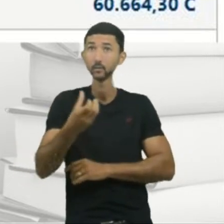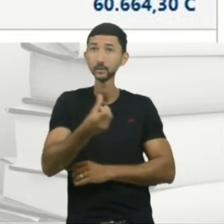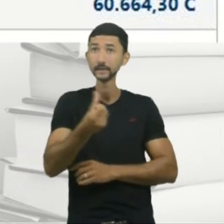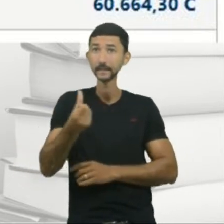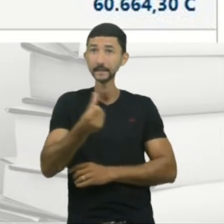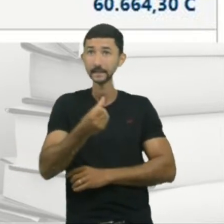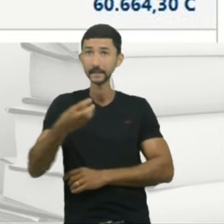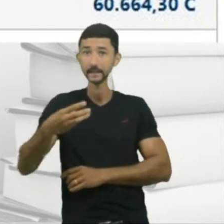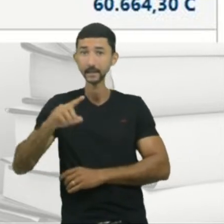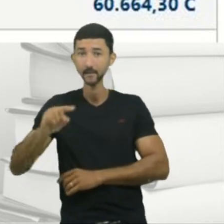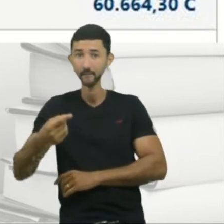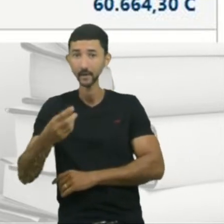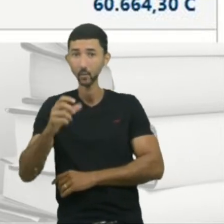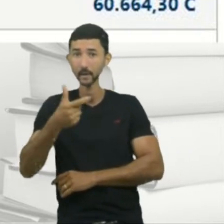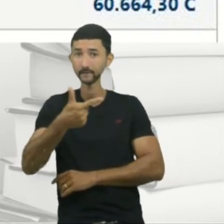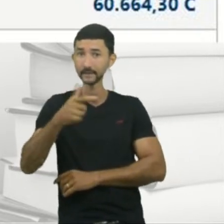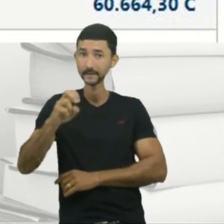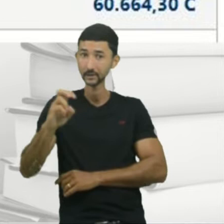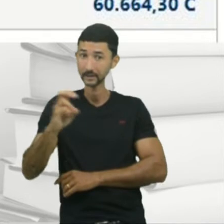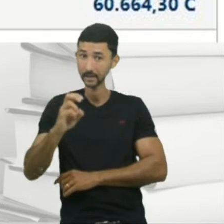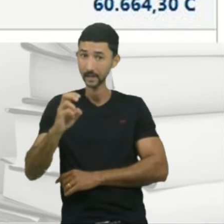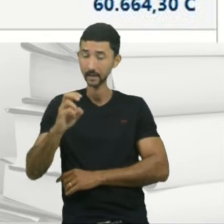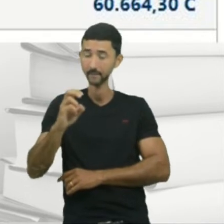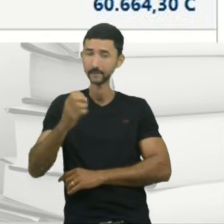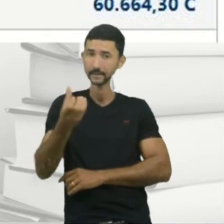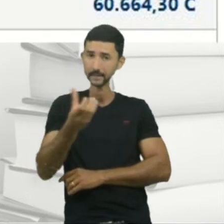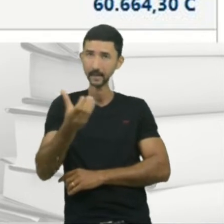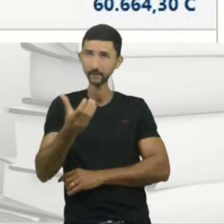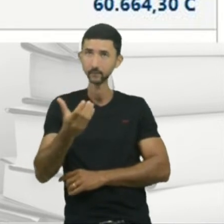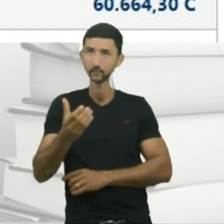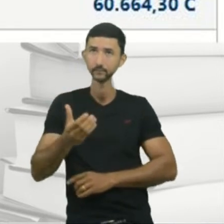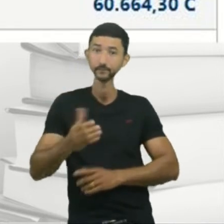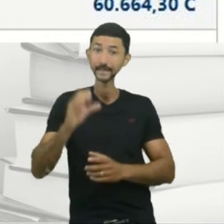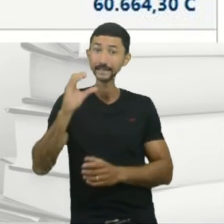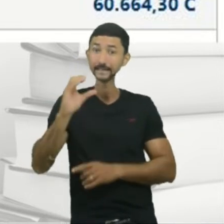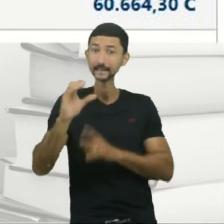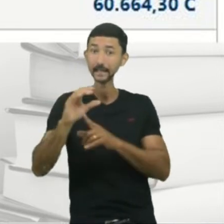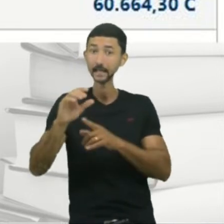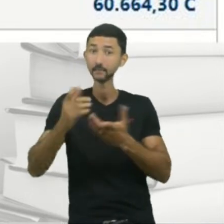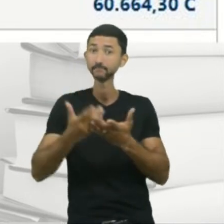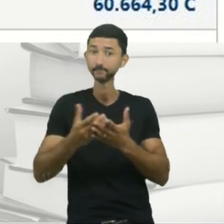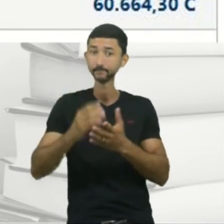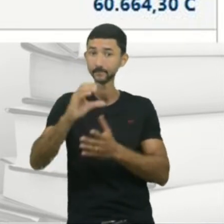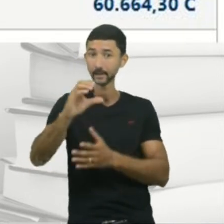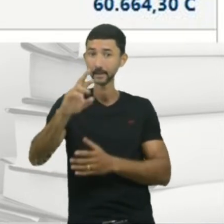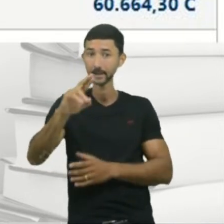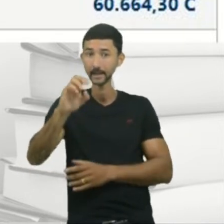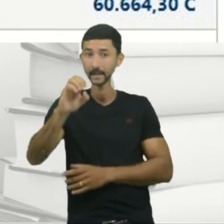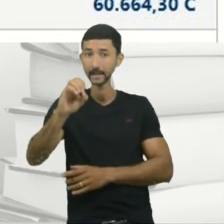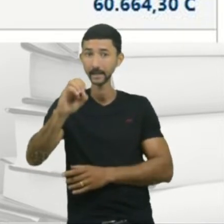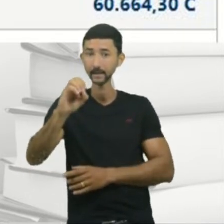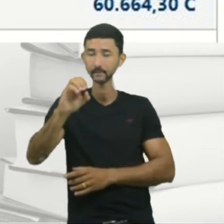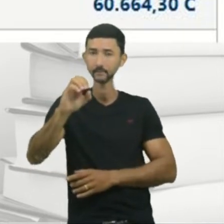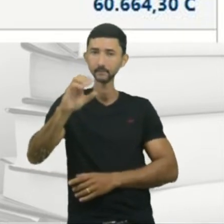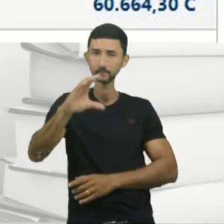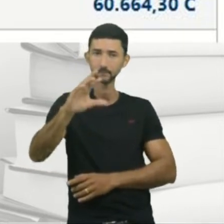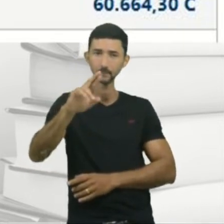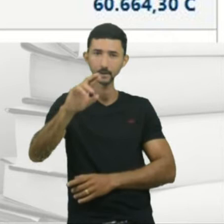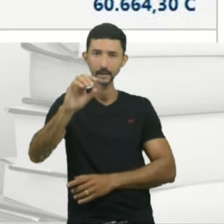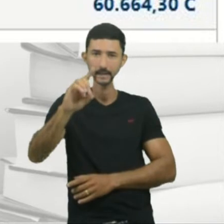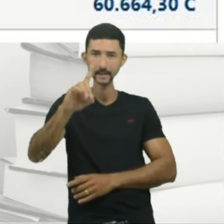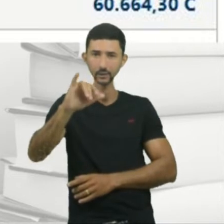R$ 60.663,25. Olhem que essa letra C significa crédito, é um valor que ele tem